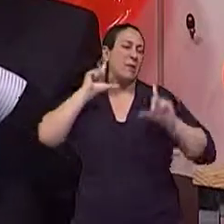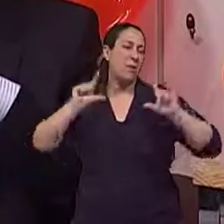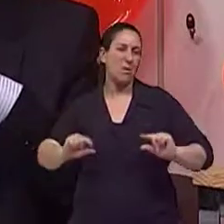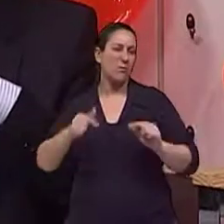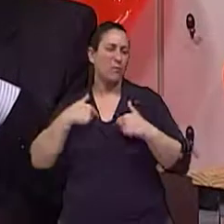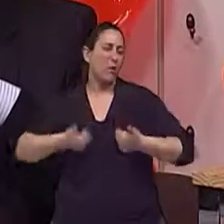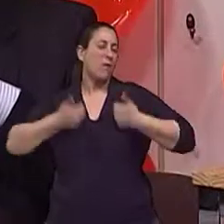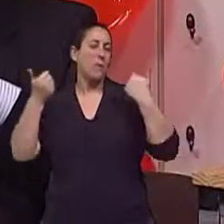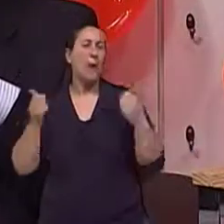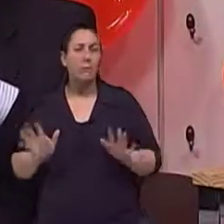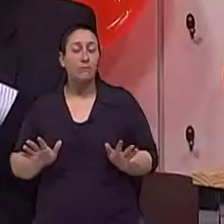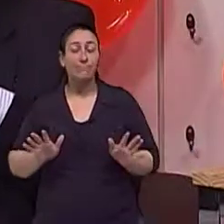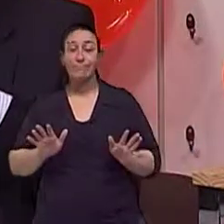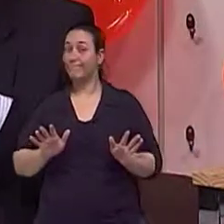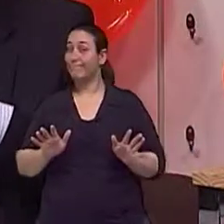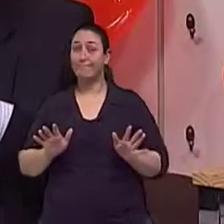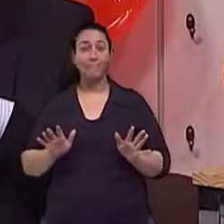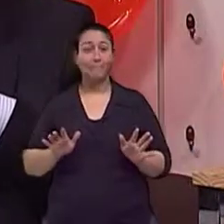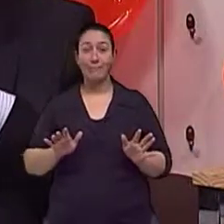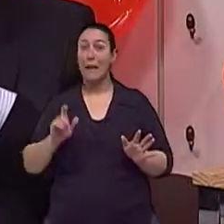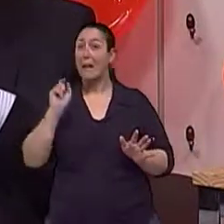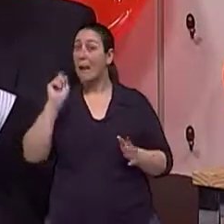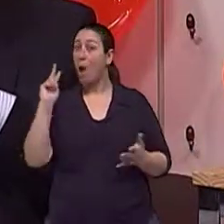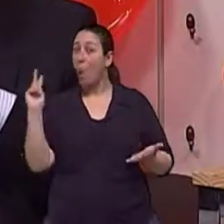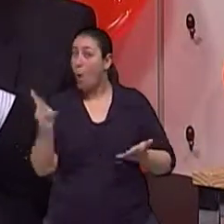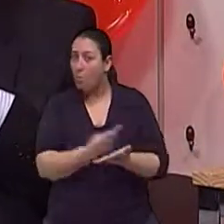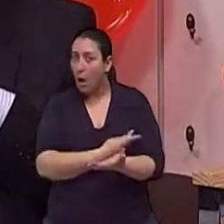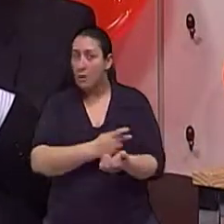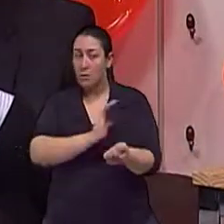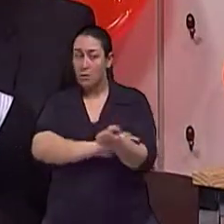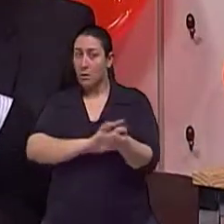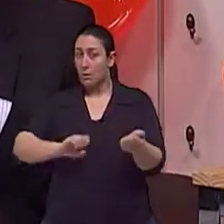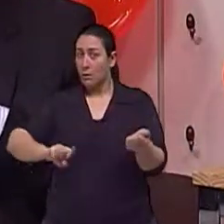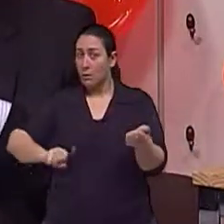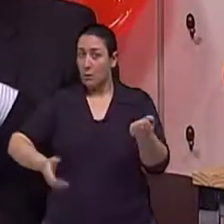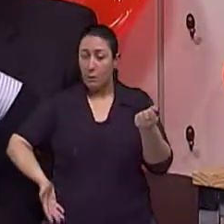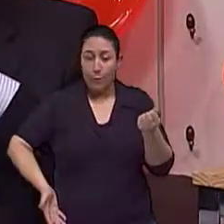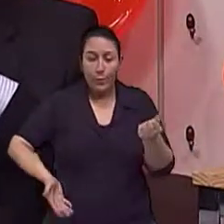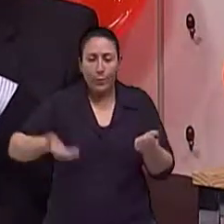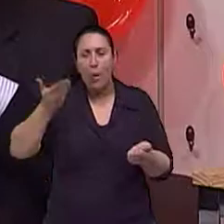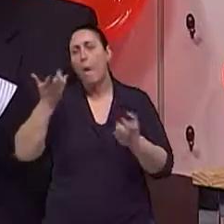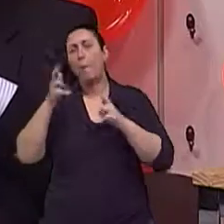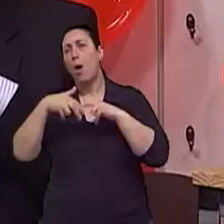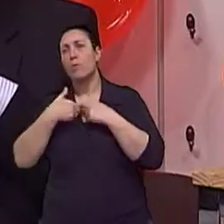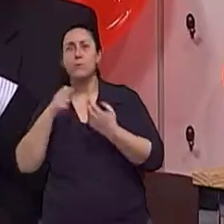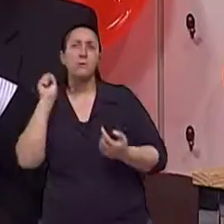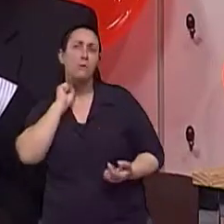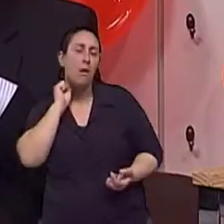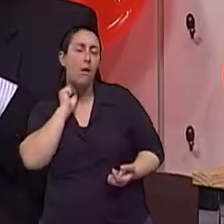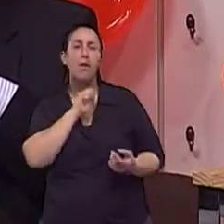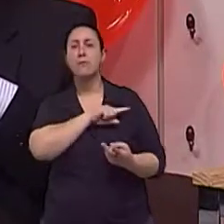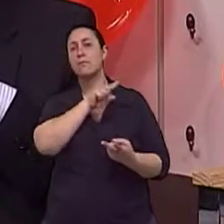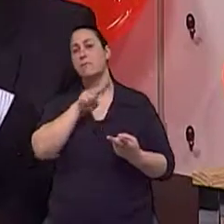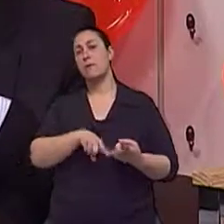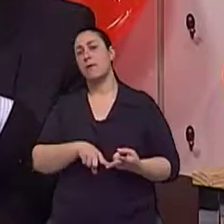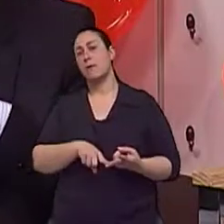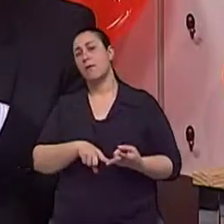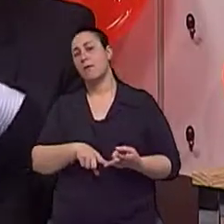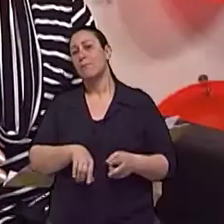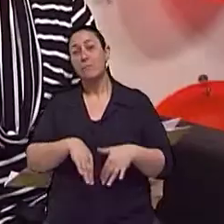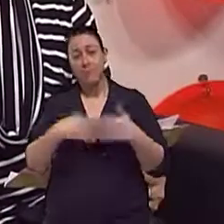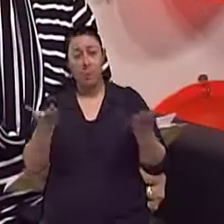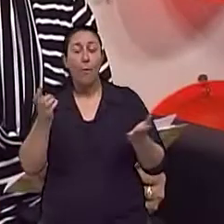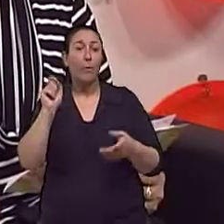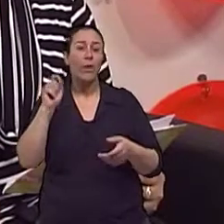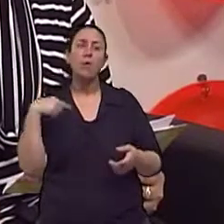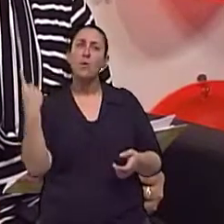vai ficar normal não quem quem faz evento de hipertensão por um fator de estresse a grande chance que